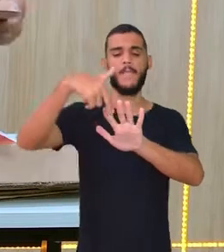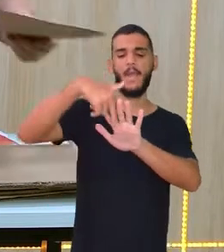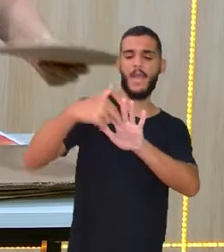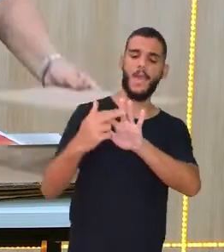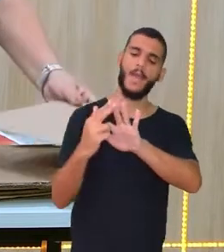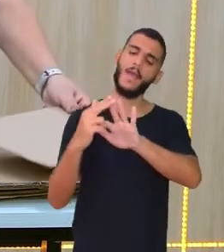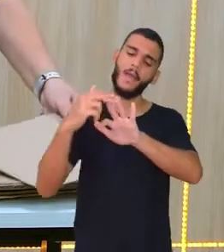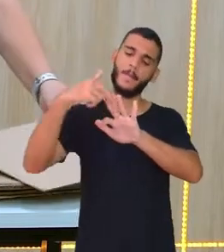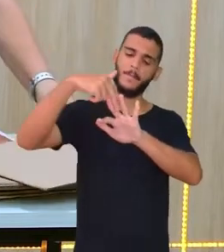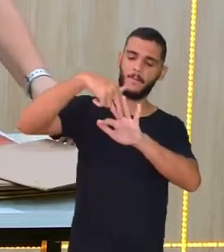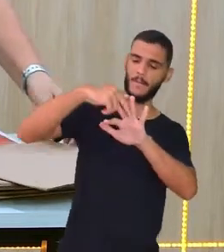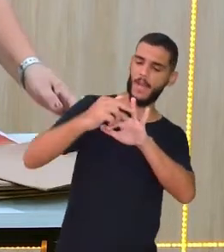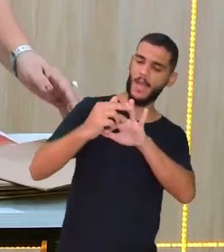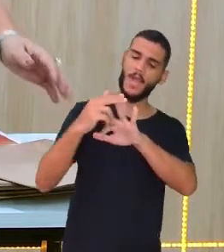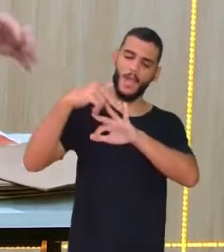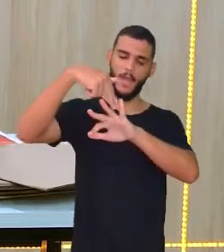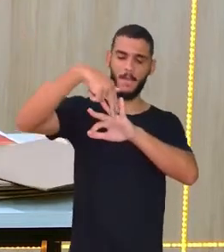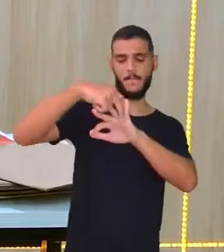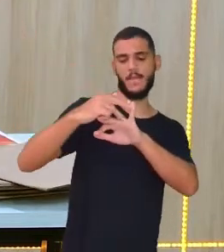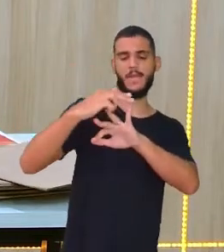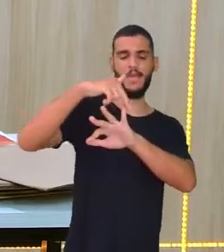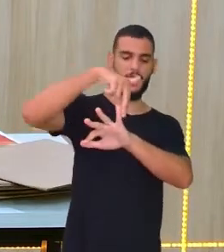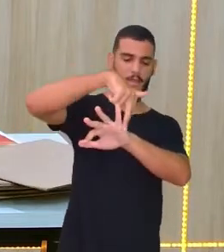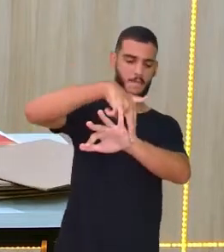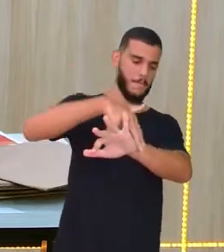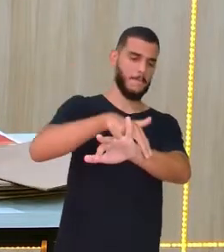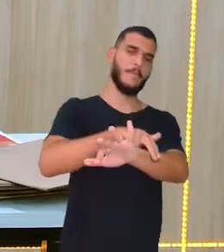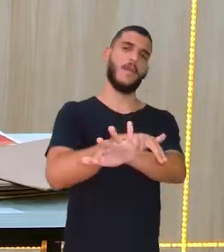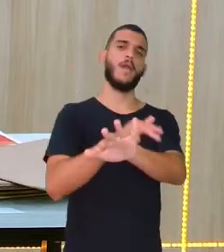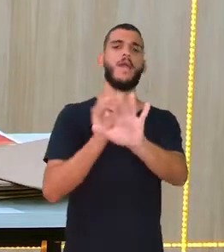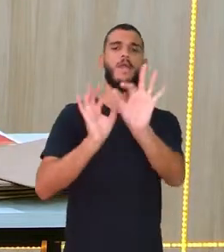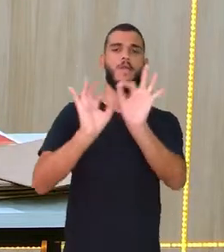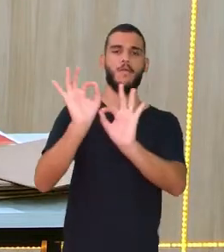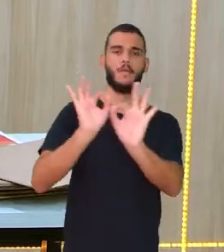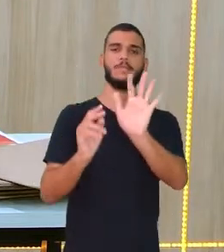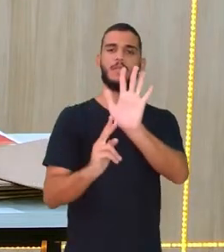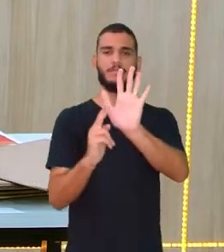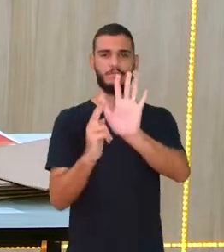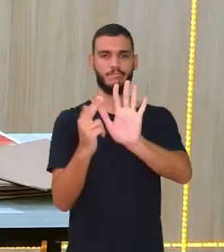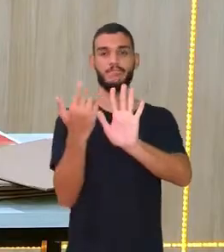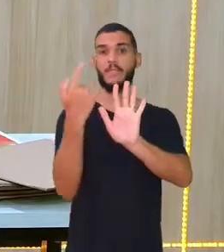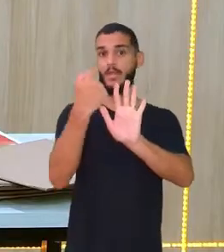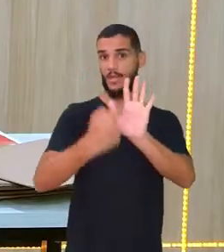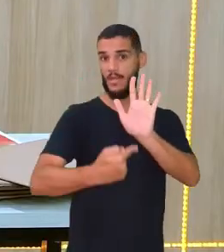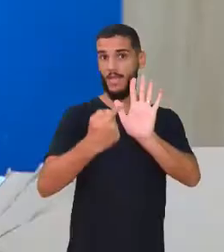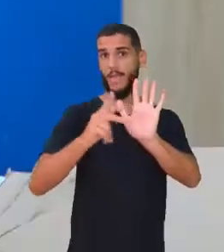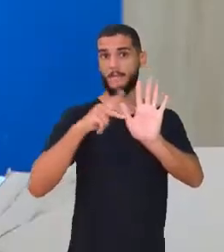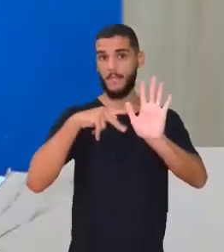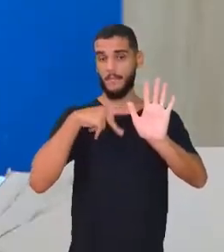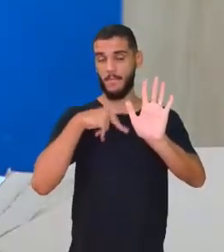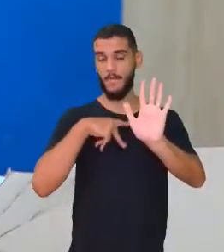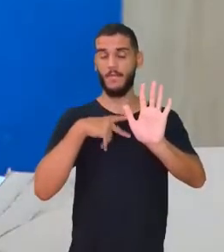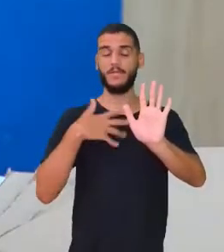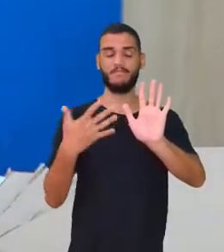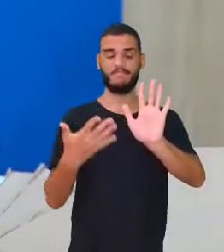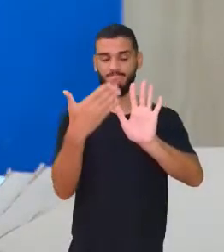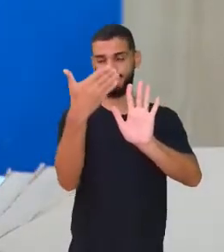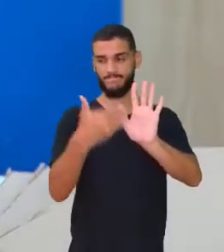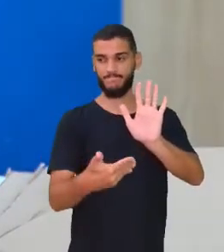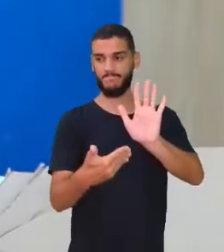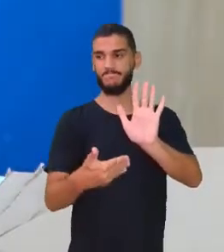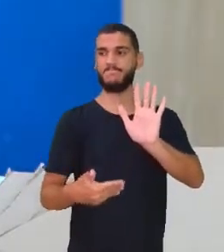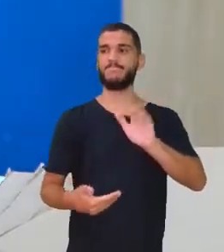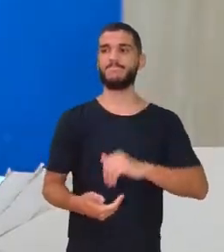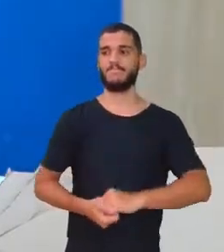e recortei, tá? Então, aqui, ó, recortei a minha mão mesmo. Coloquei a mão. Quem quiser uma